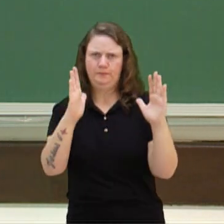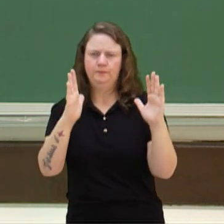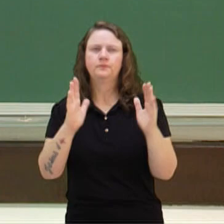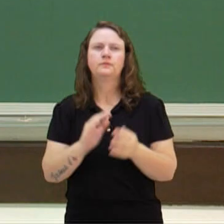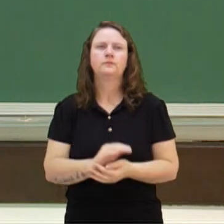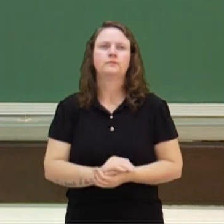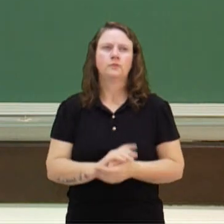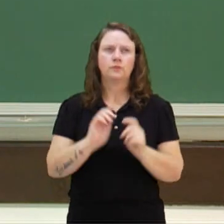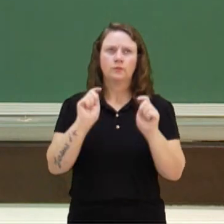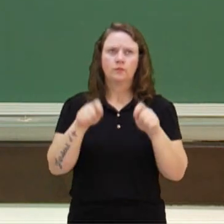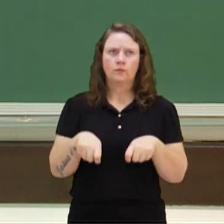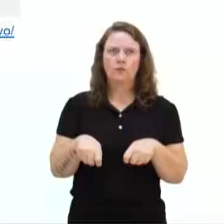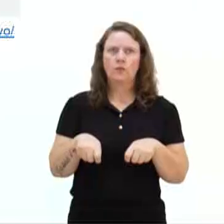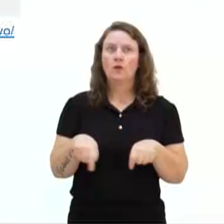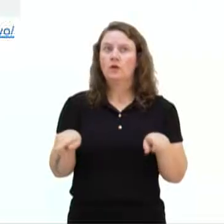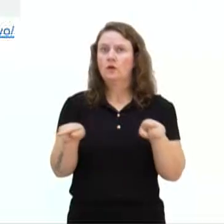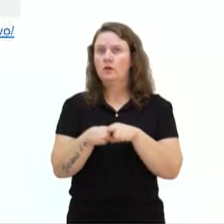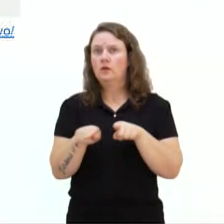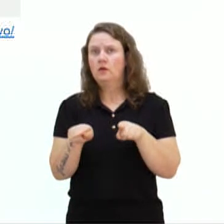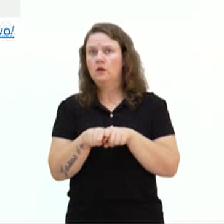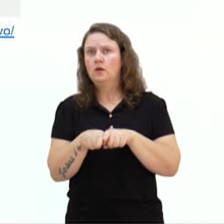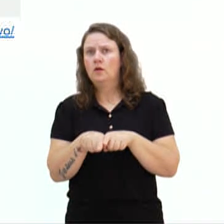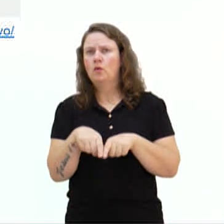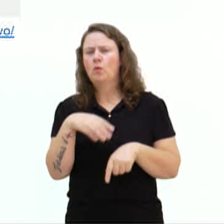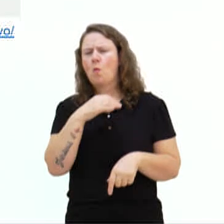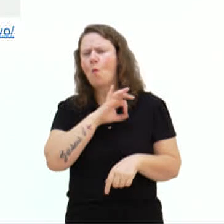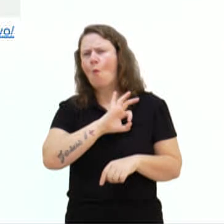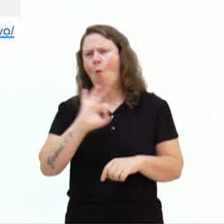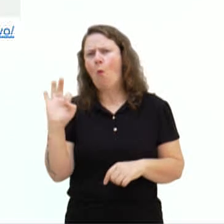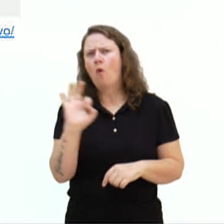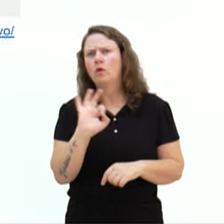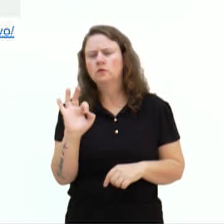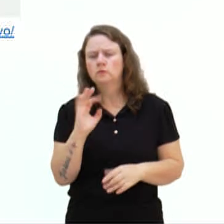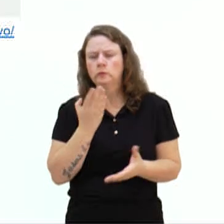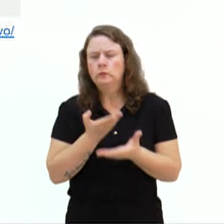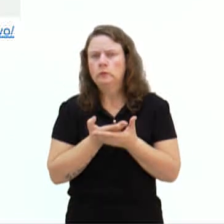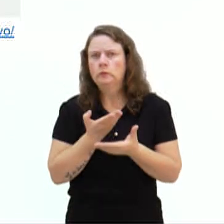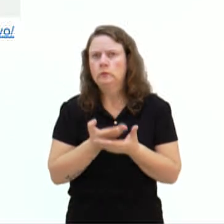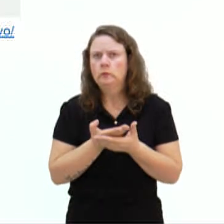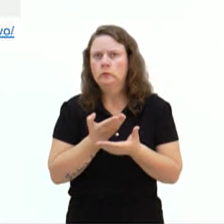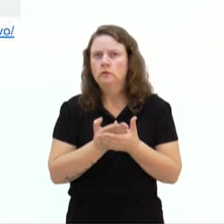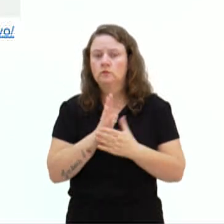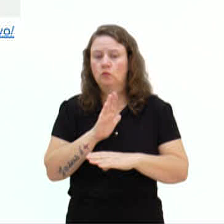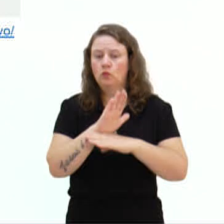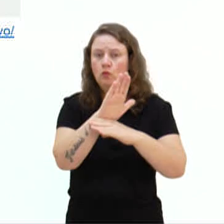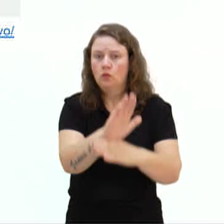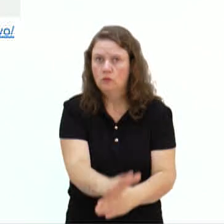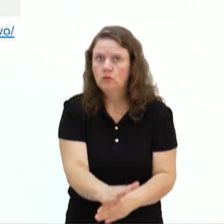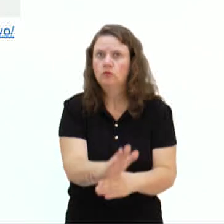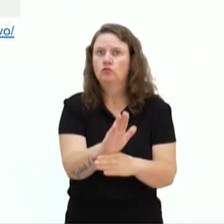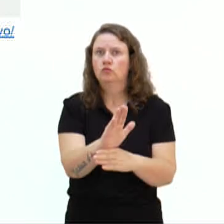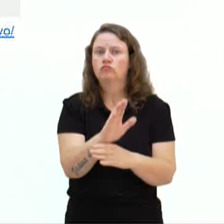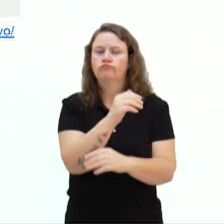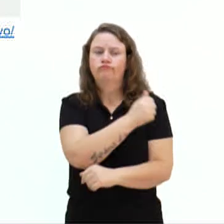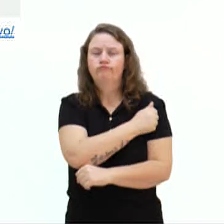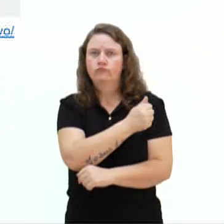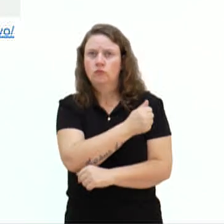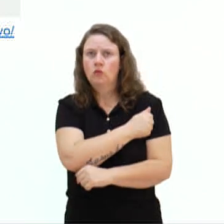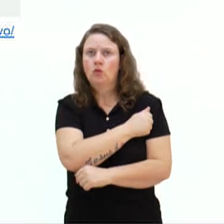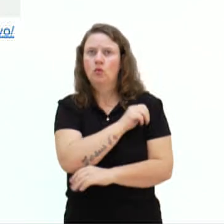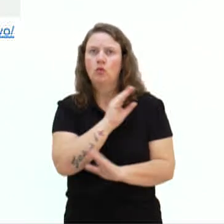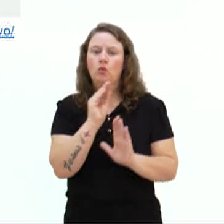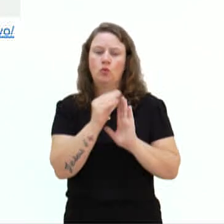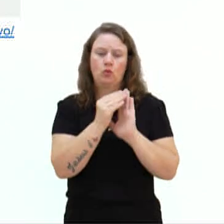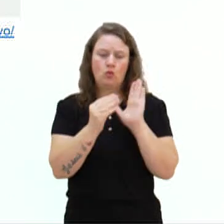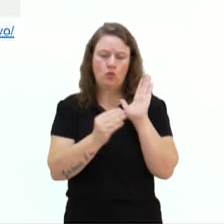Então, ele é uma ótima ferramenta de estudo e aprendizagem, já falei sobre isso, pois nele o conteúdo é